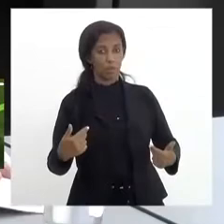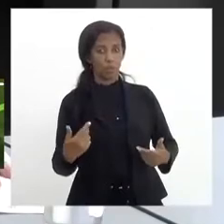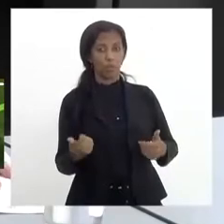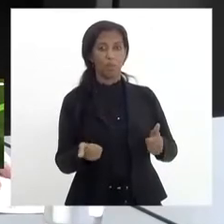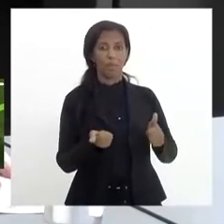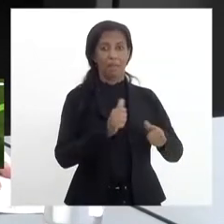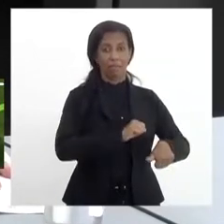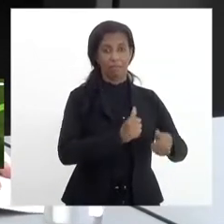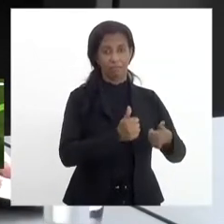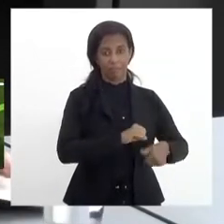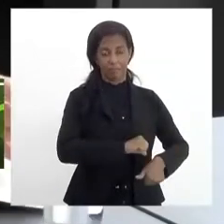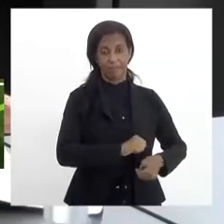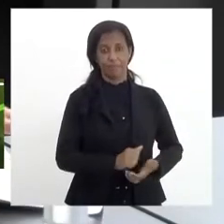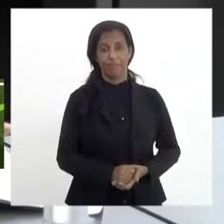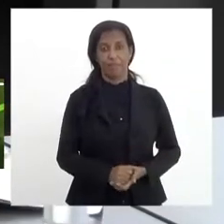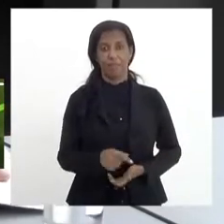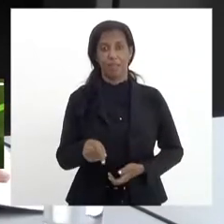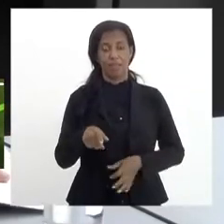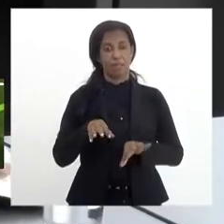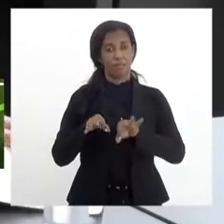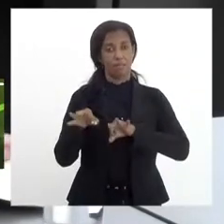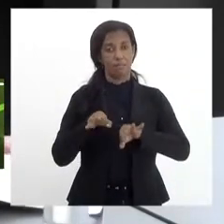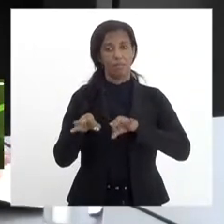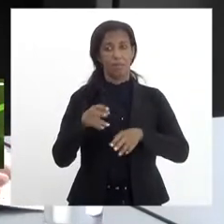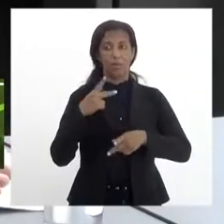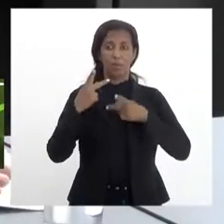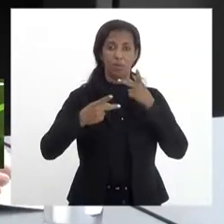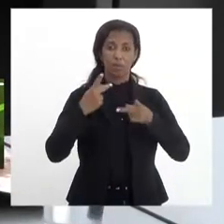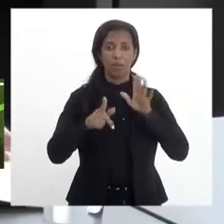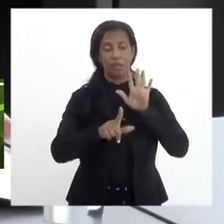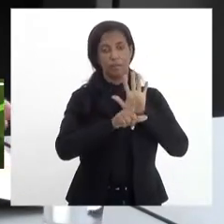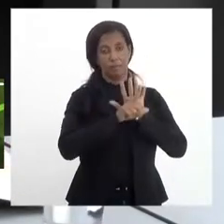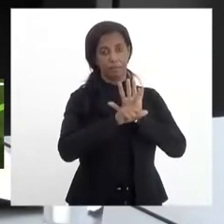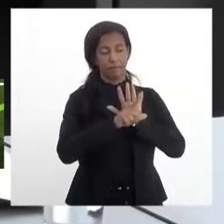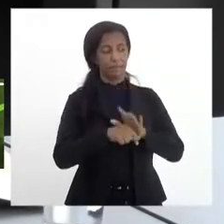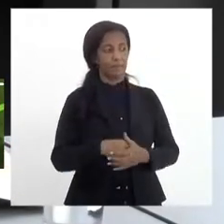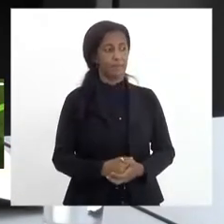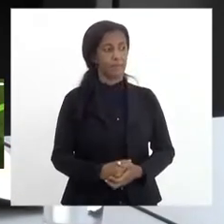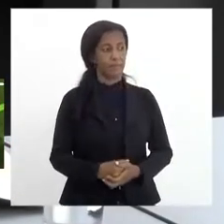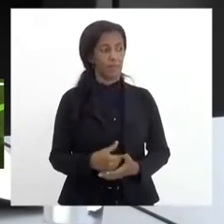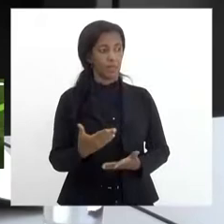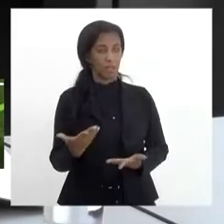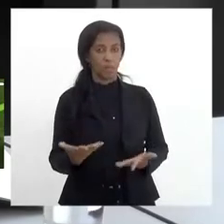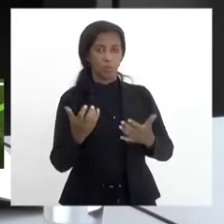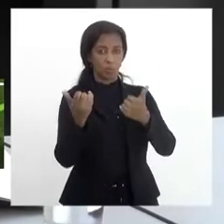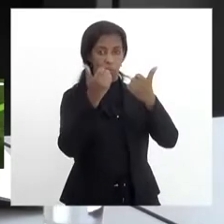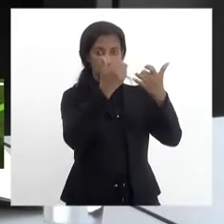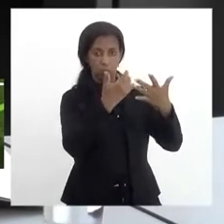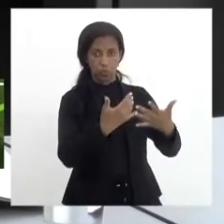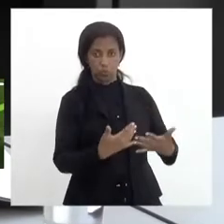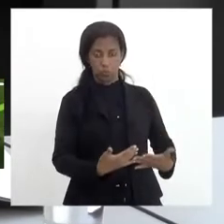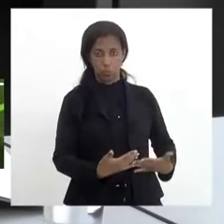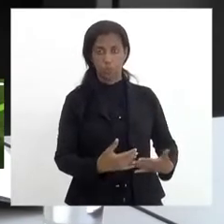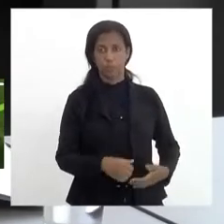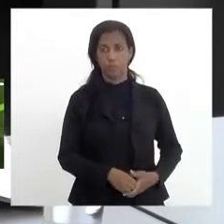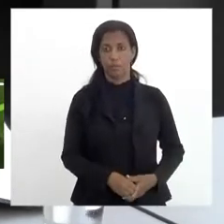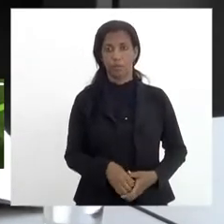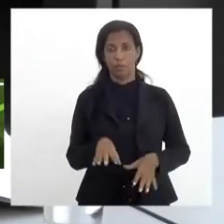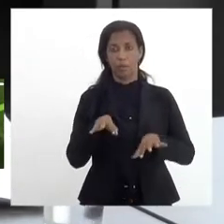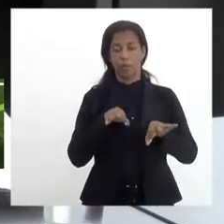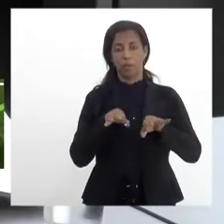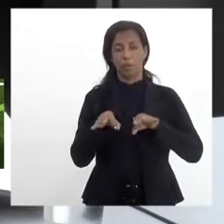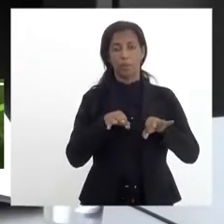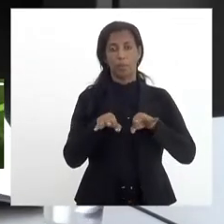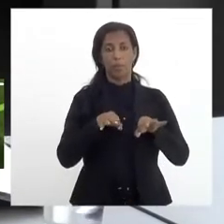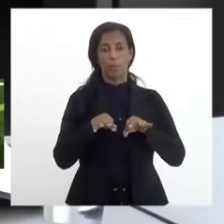adaptar a esse projeto foi falar dessa lei. Então, só estou justificando o projeto,